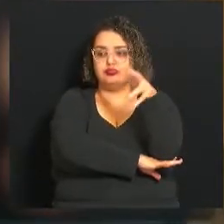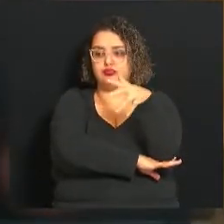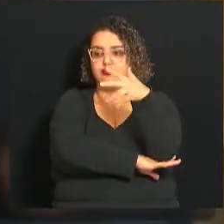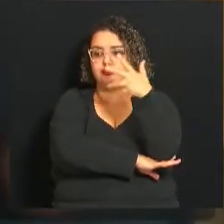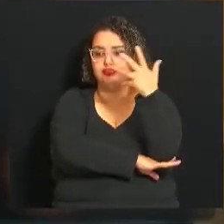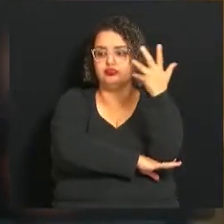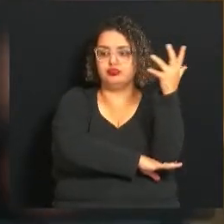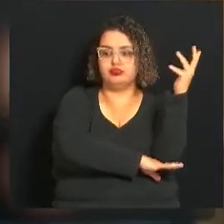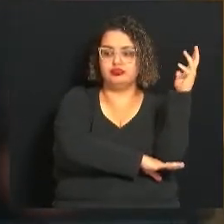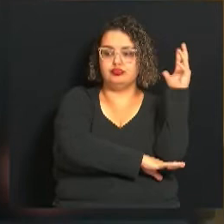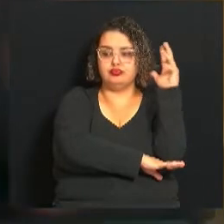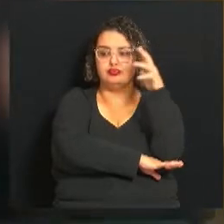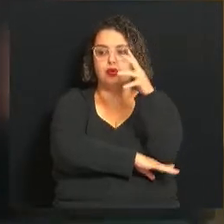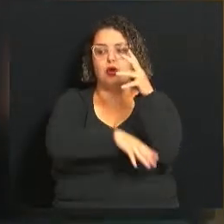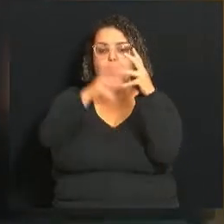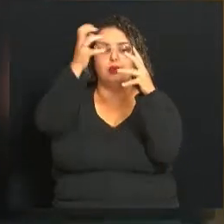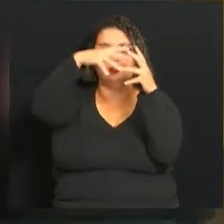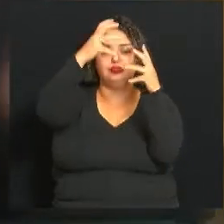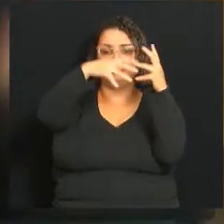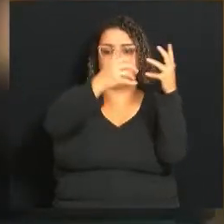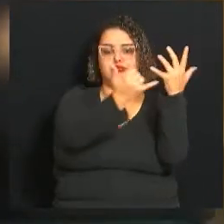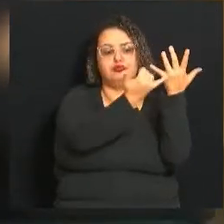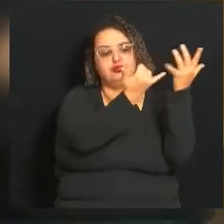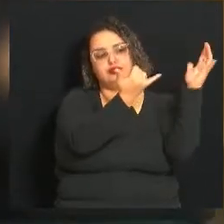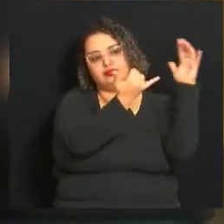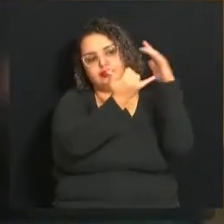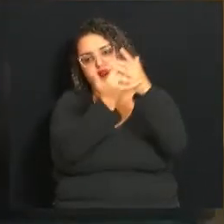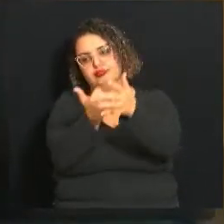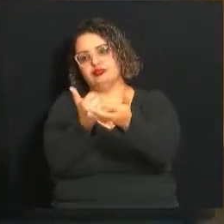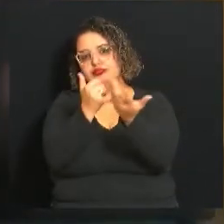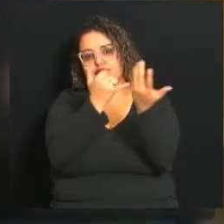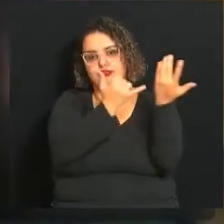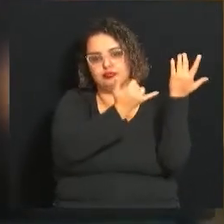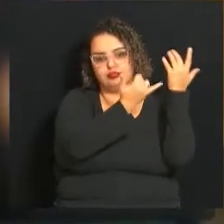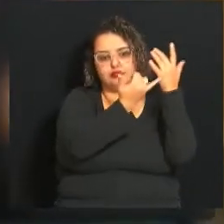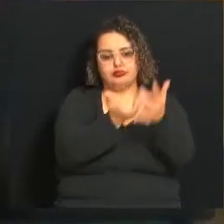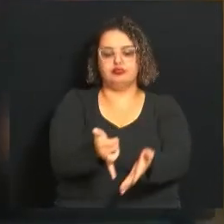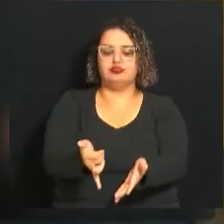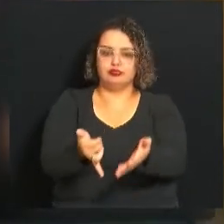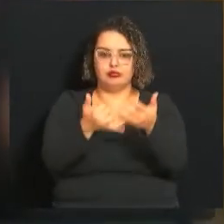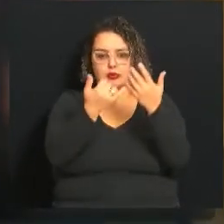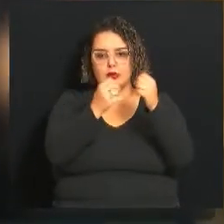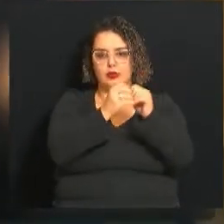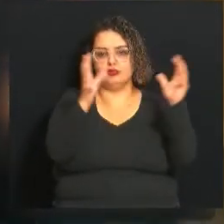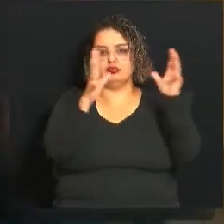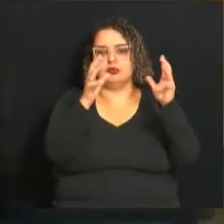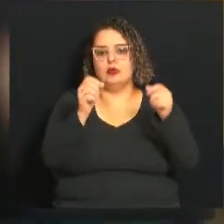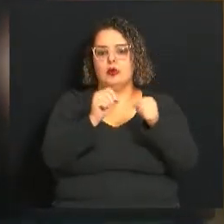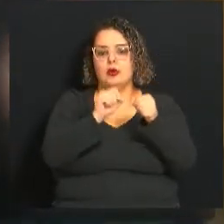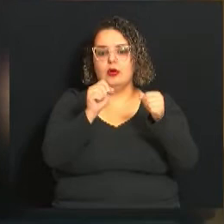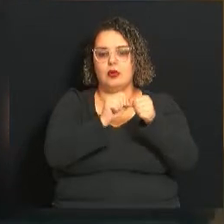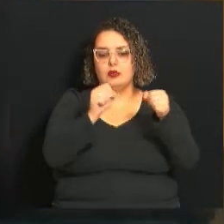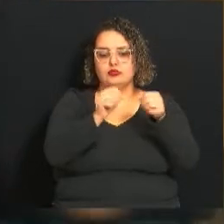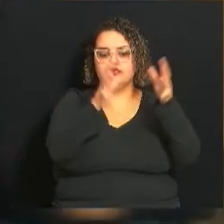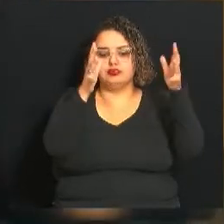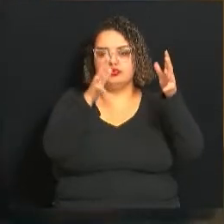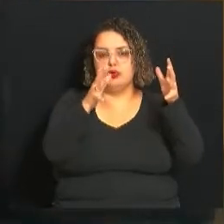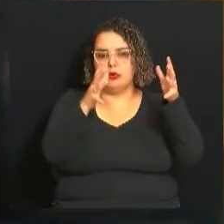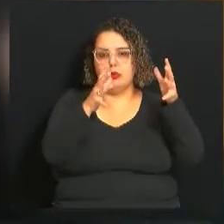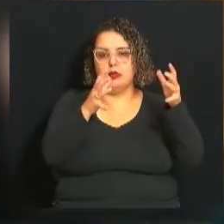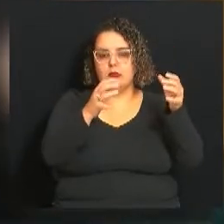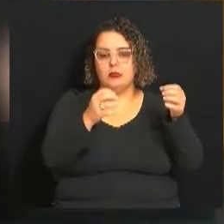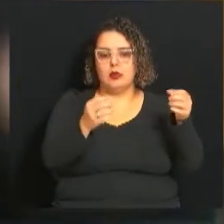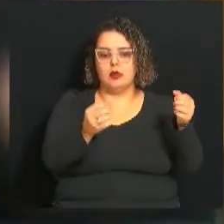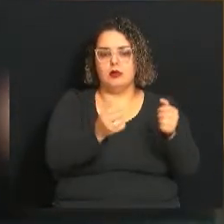de chuvas, e que começaram a causar os curtos-circuitos, interrompendo, então,